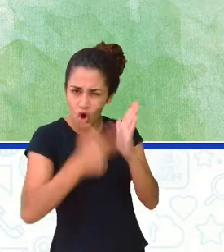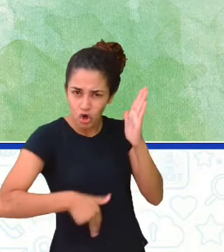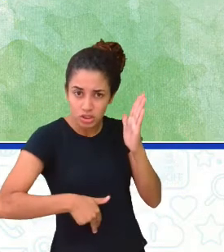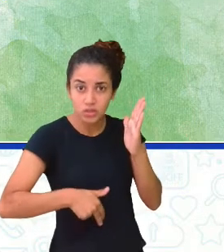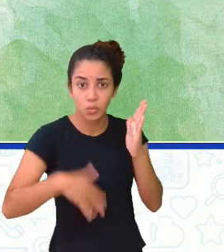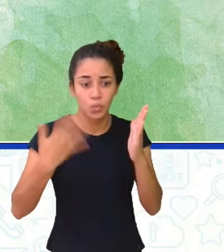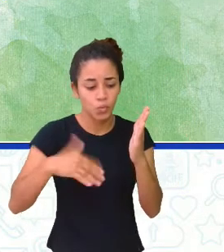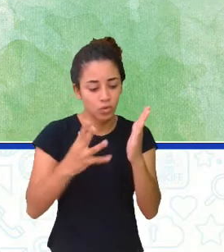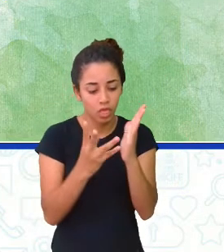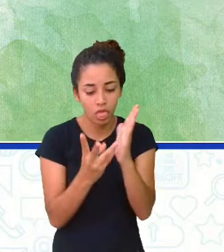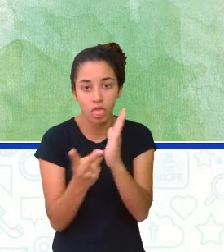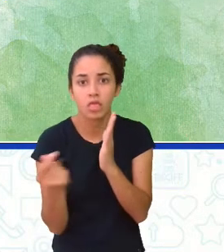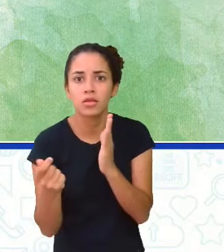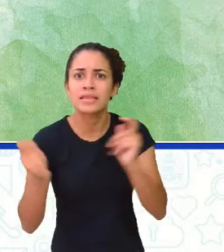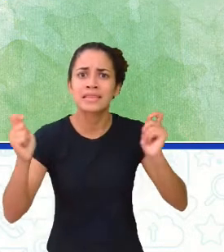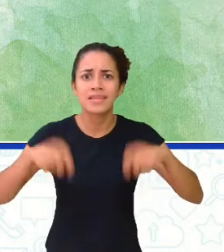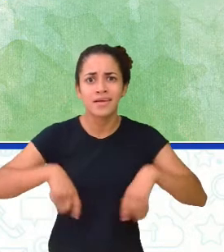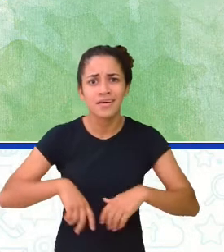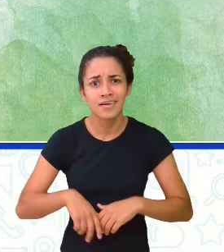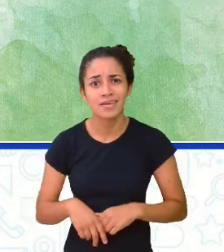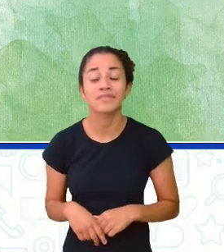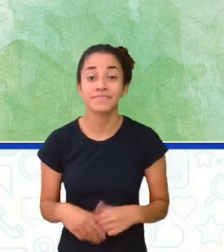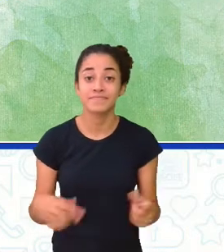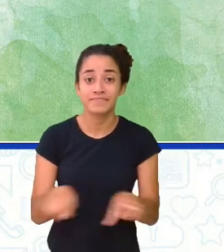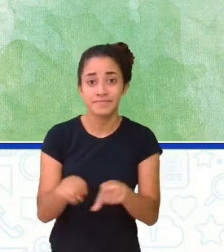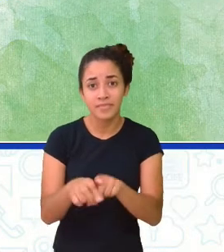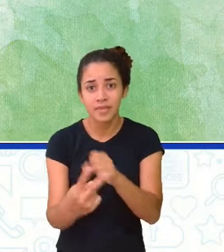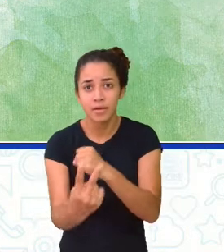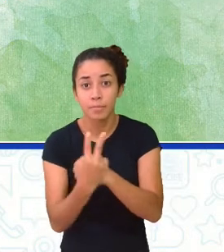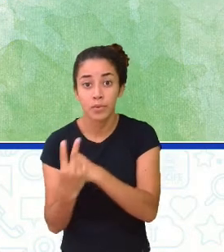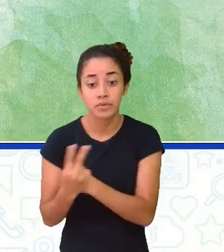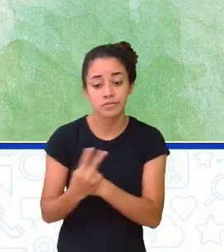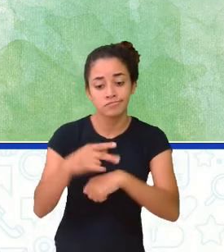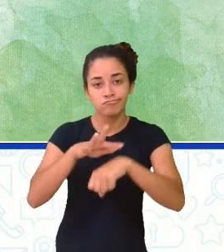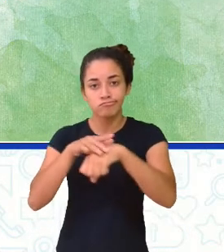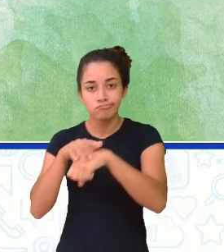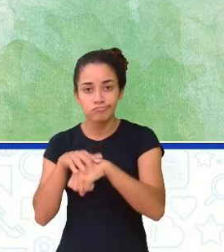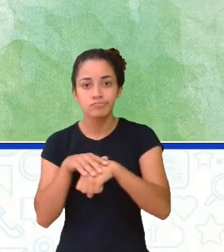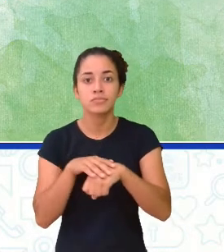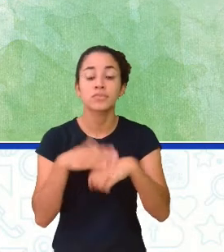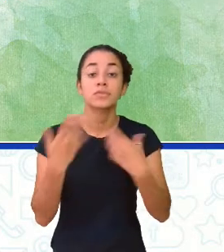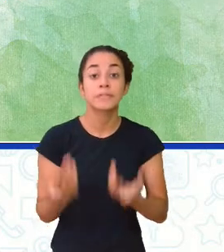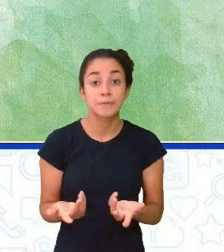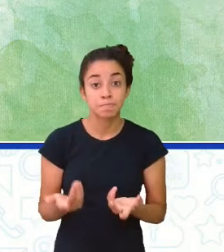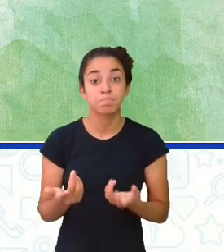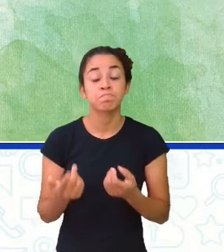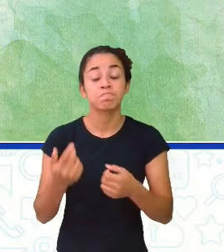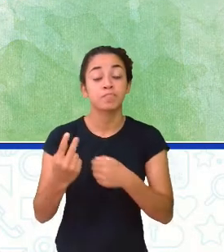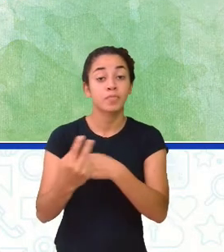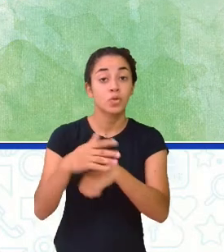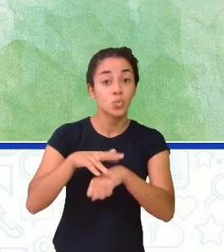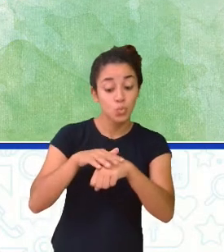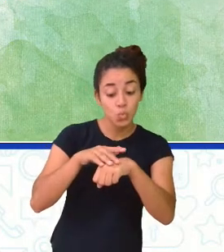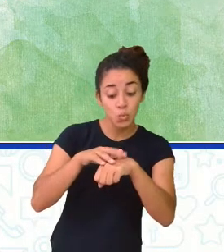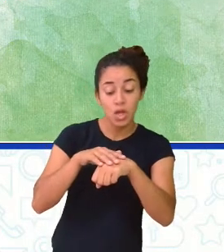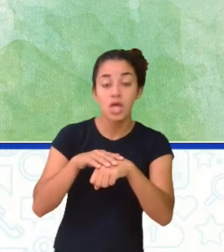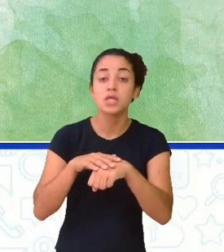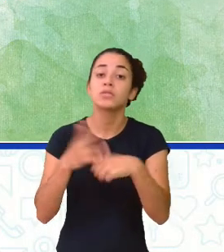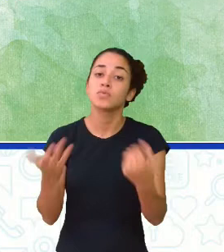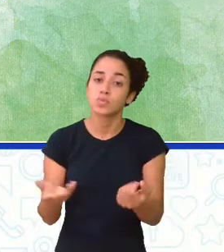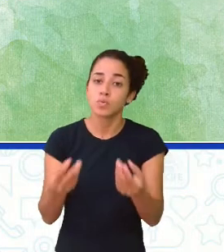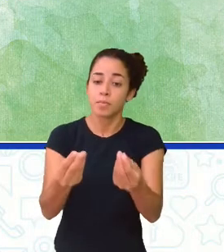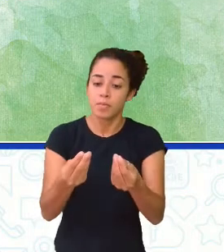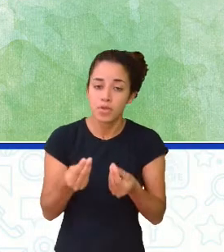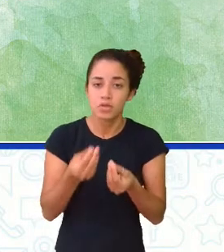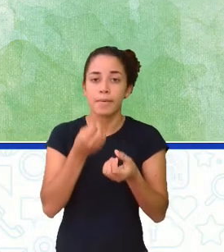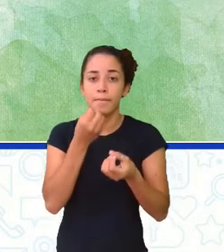até mesmo na questão aí de proteção em relação às doenças. E diante da doença, ele também é uma boa alimentação que vai